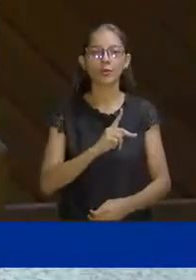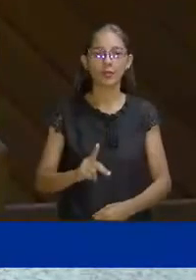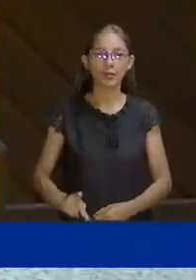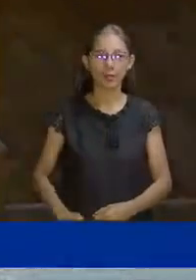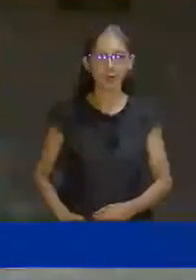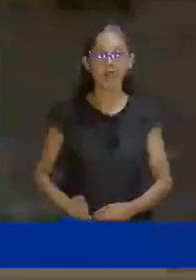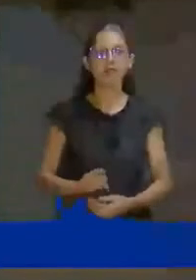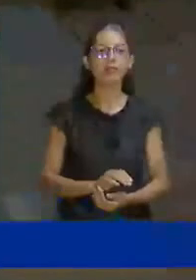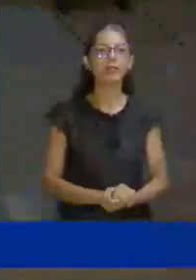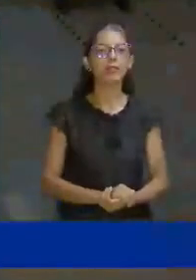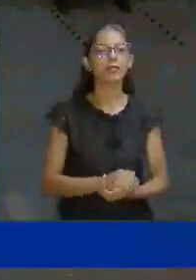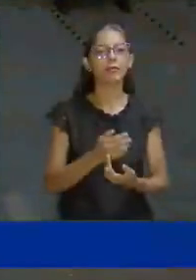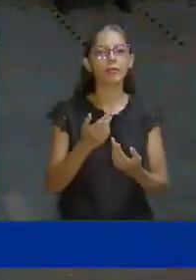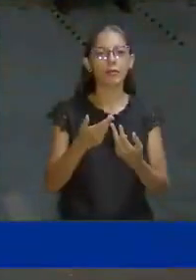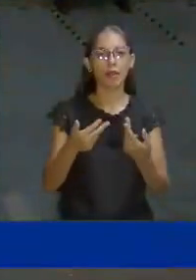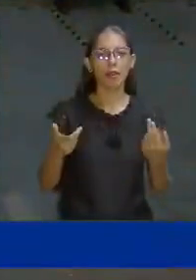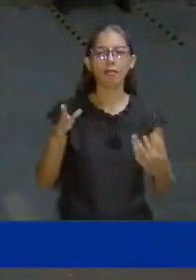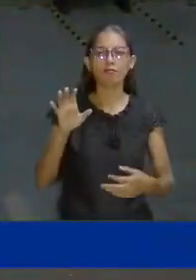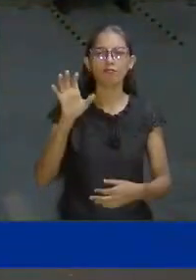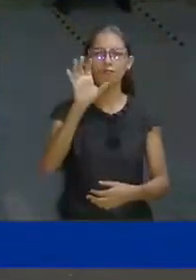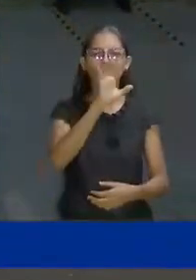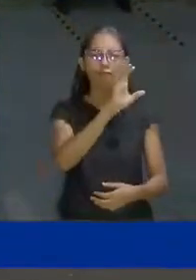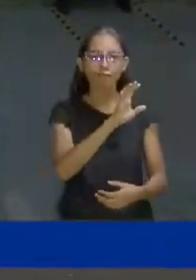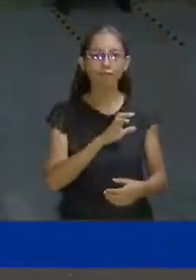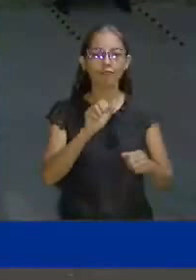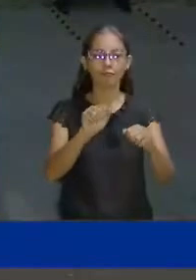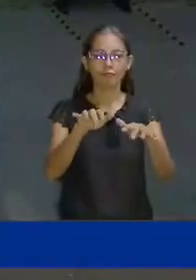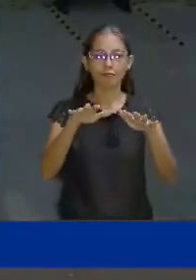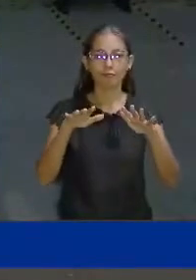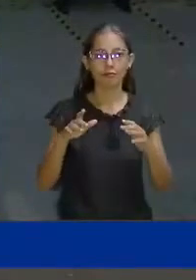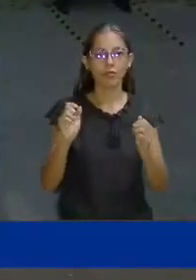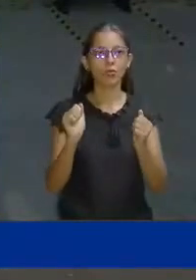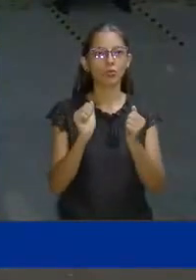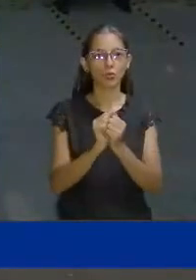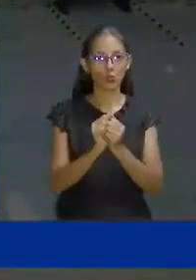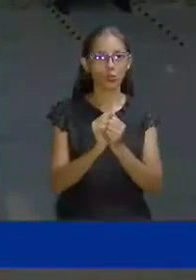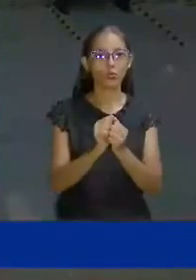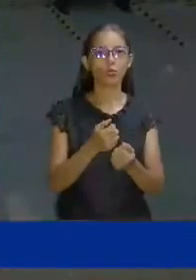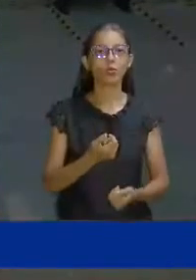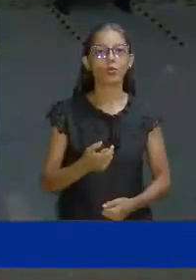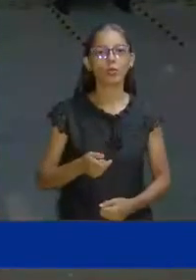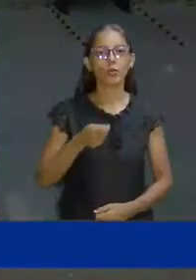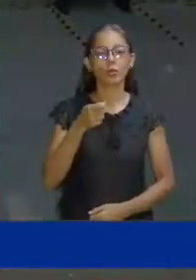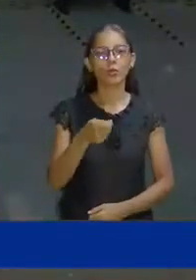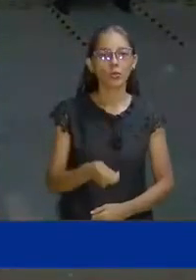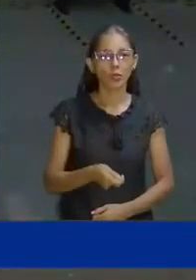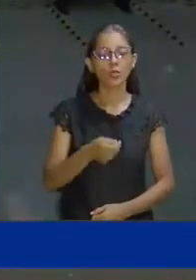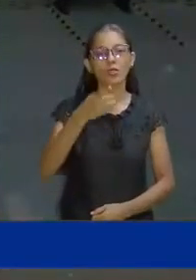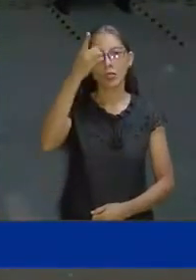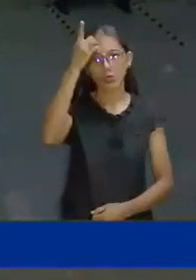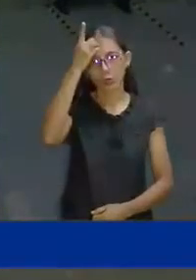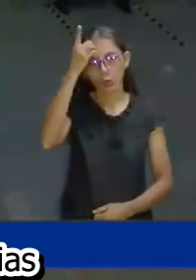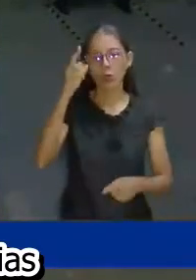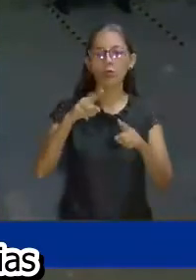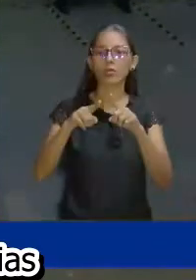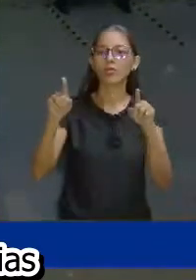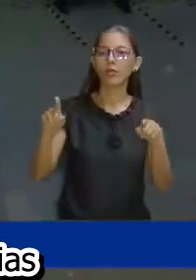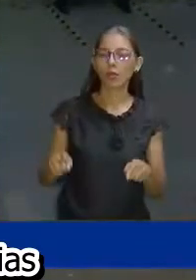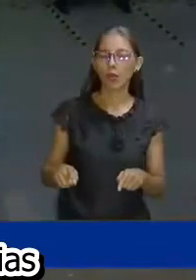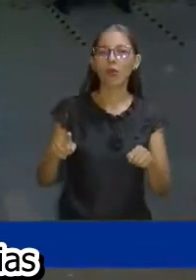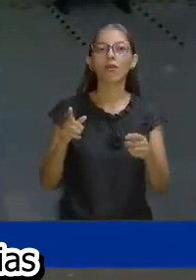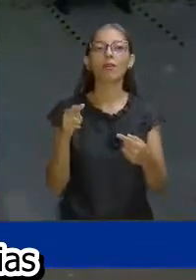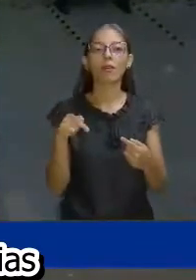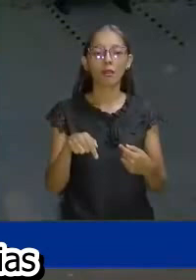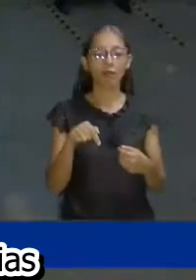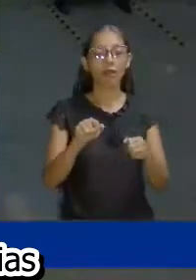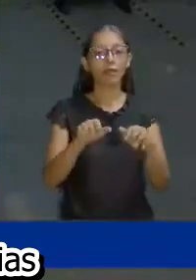TREs de branca, de várias cabelos partes do país, que castanho junto com claro, os seus magistrados, diretores e usa servidores que leve os maquiagem,